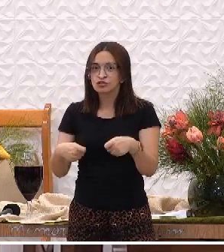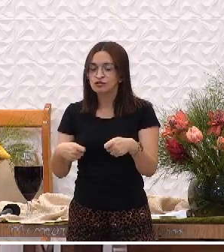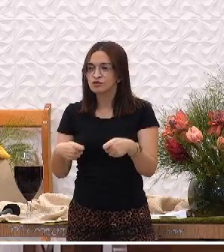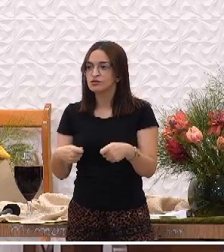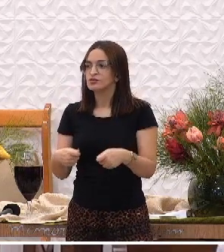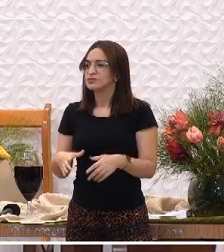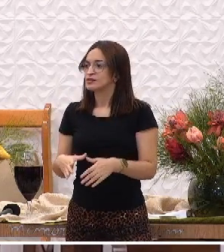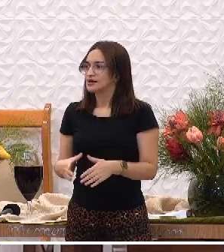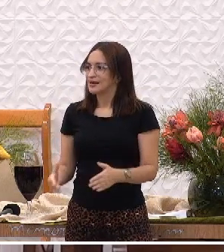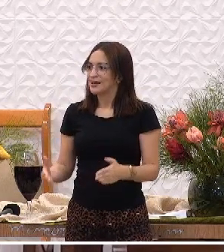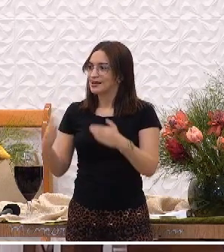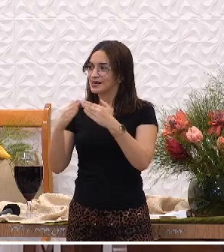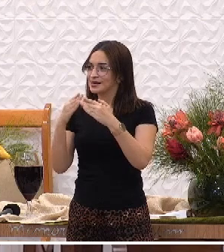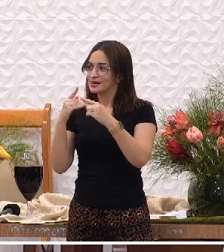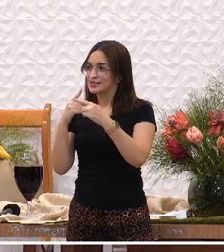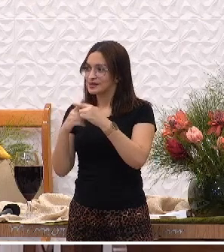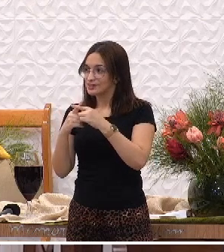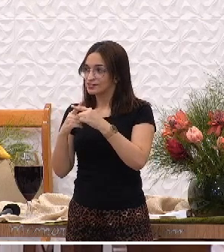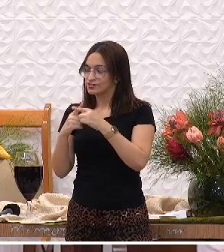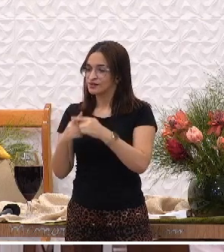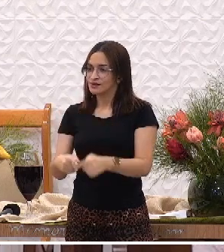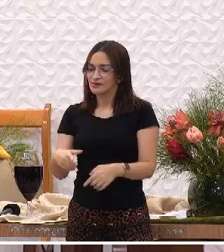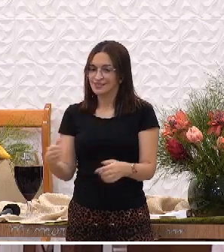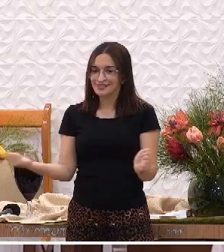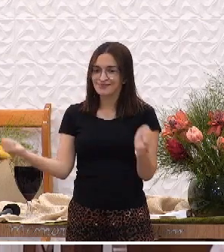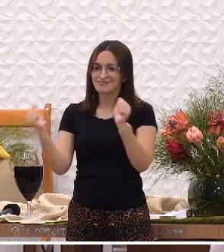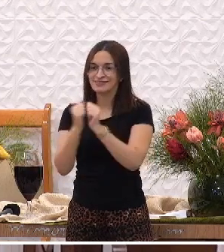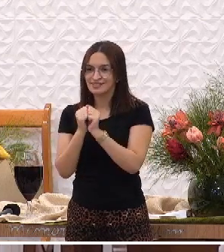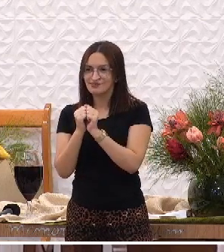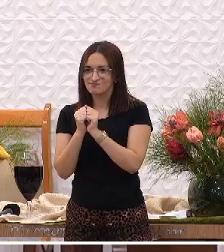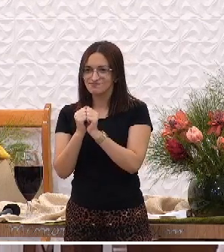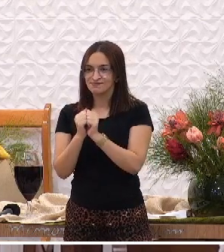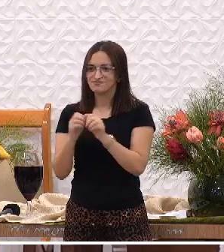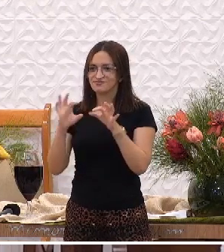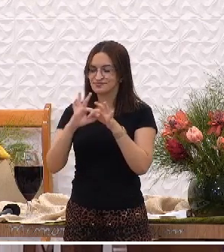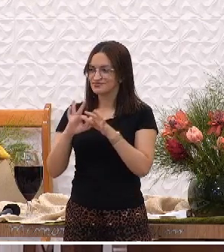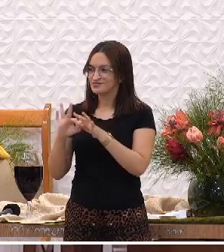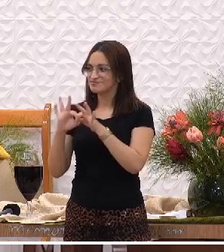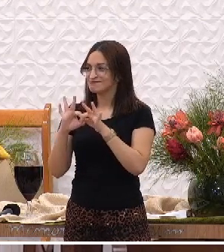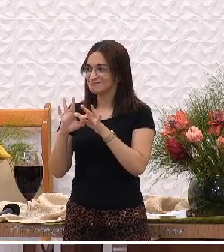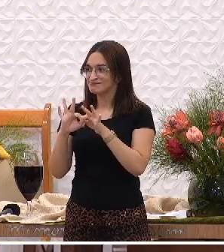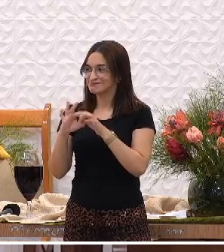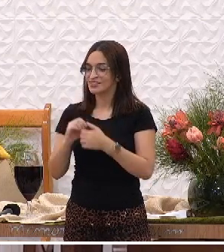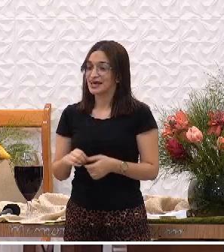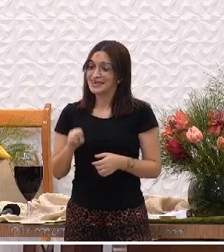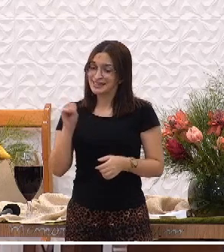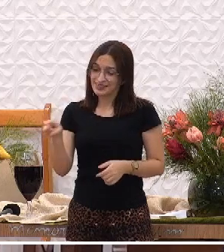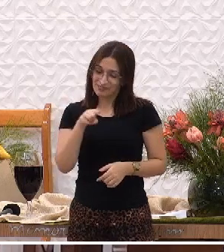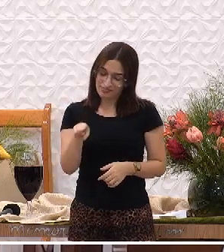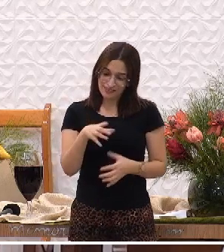se juntava e tomava essas decisões. E aí, quem não quisesse acatar, normalmente era excluído da comunhão da igreja,